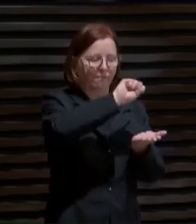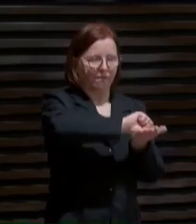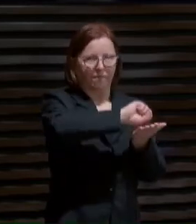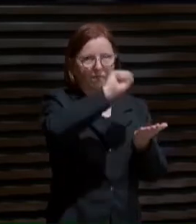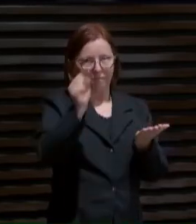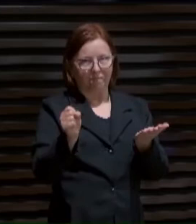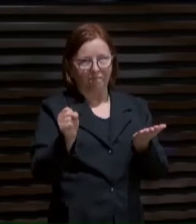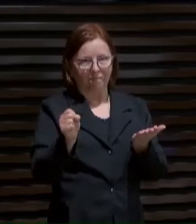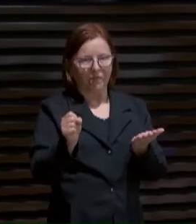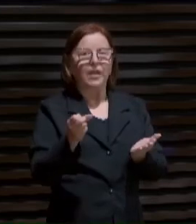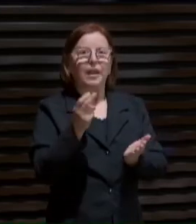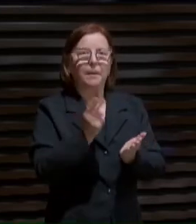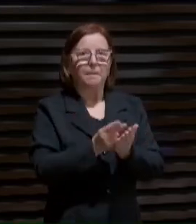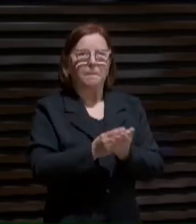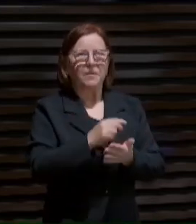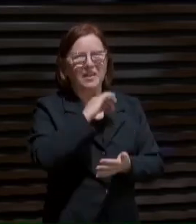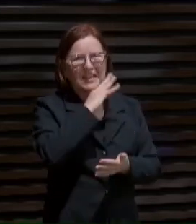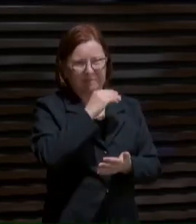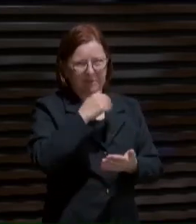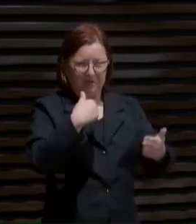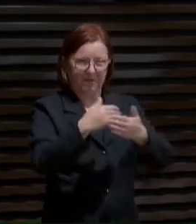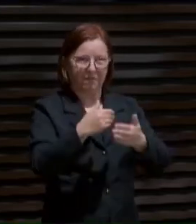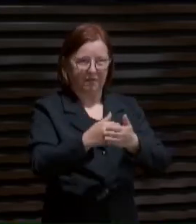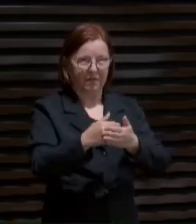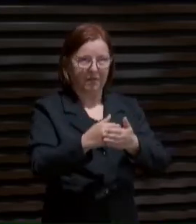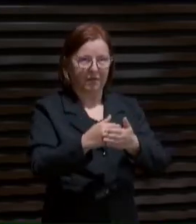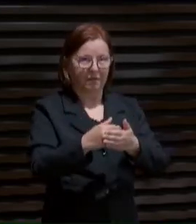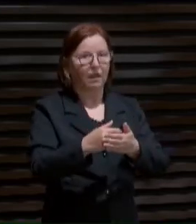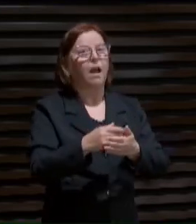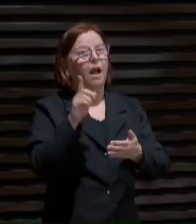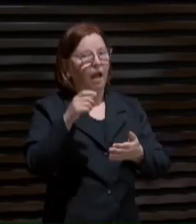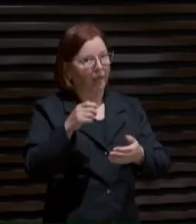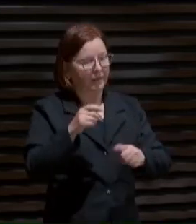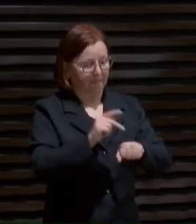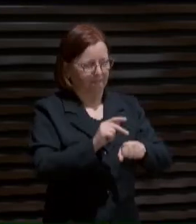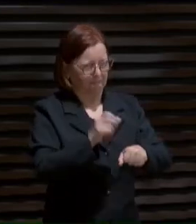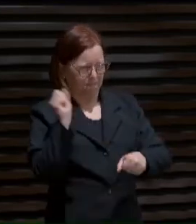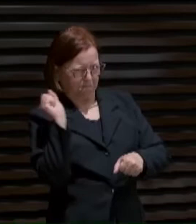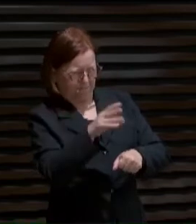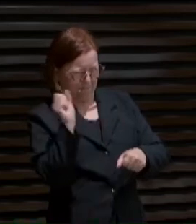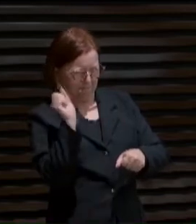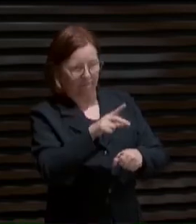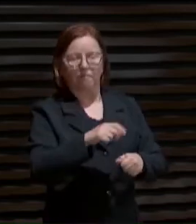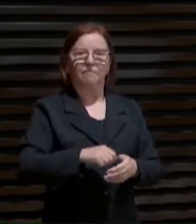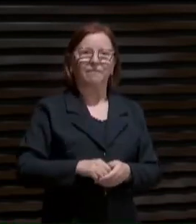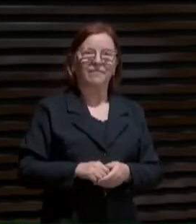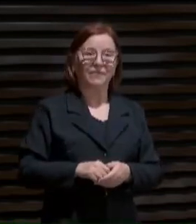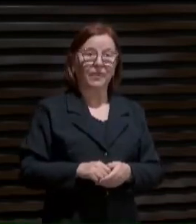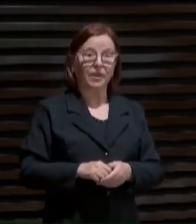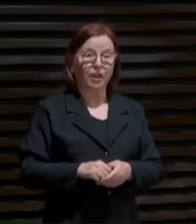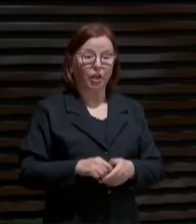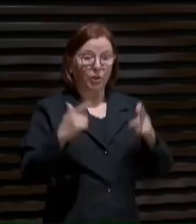aproximasse do Monte seria apedrejado e no santo dos santos do templo só